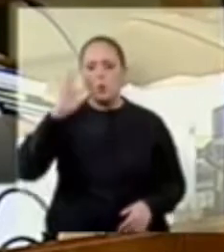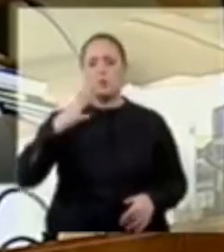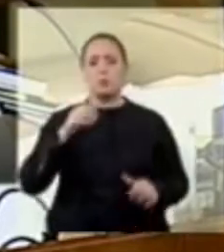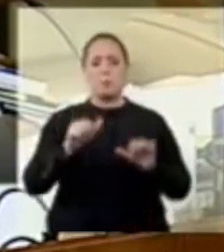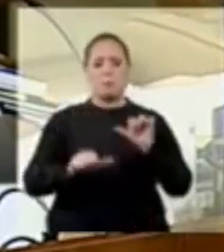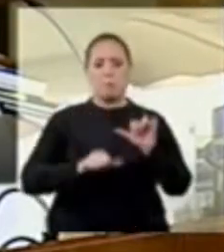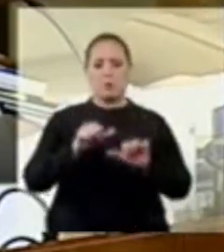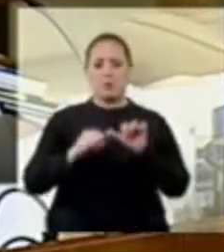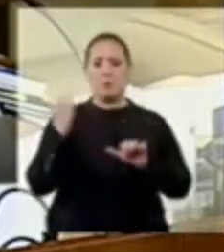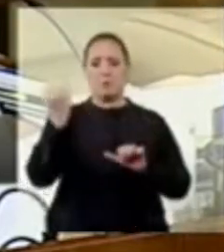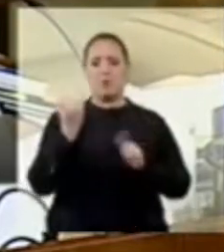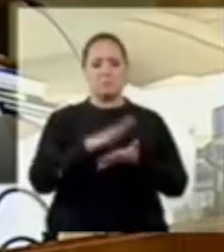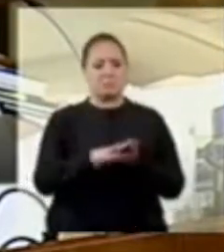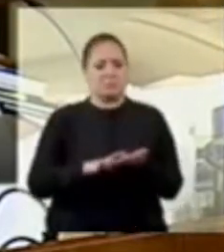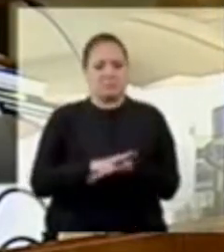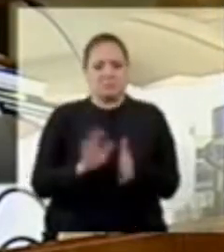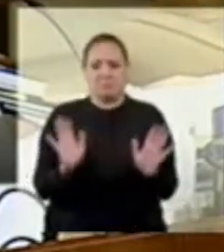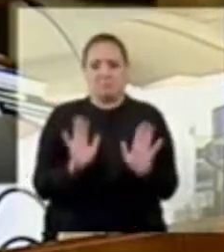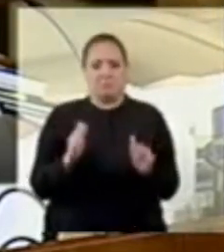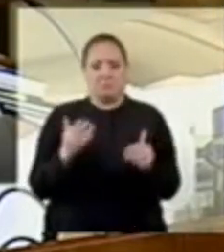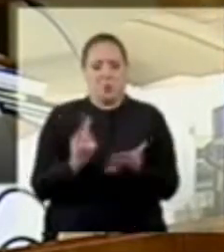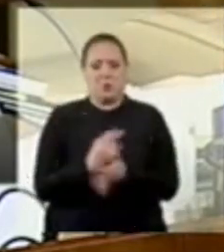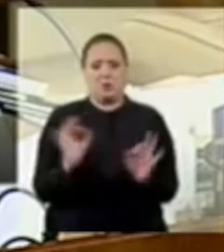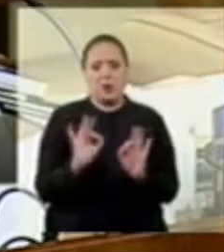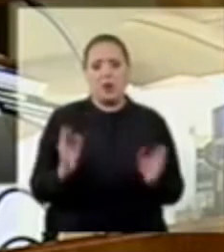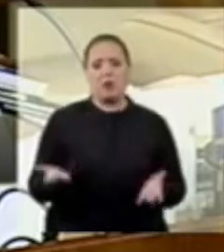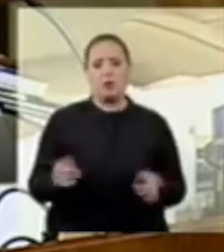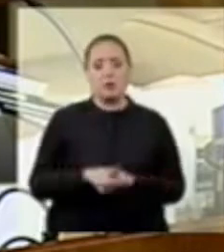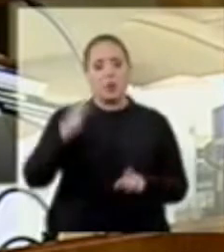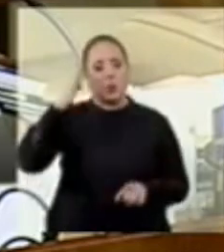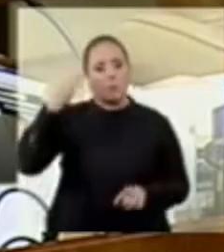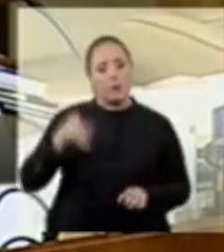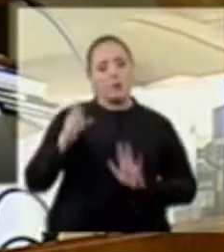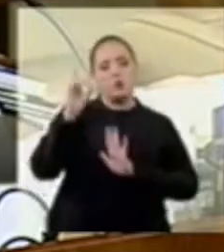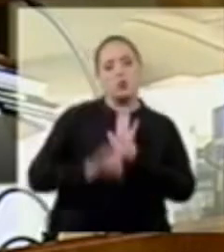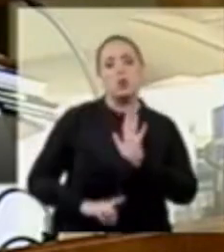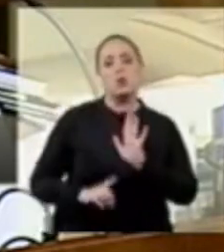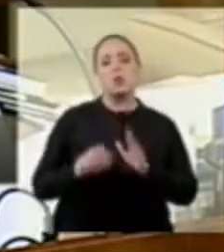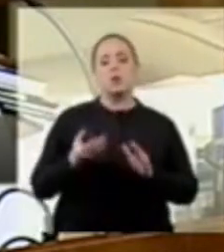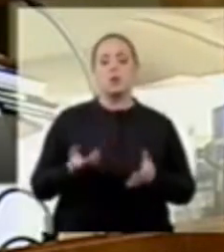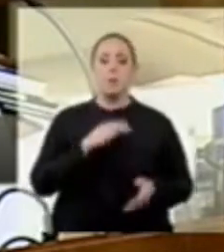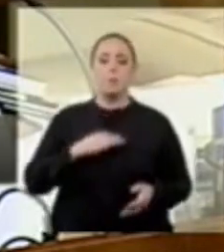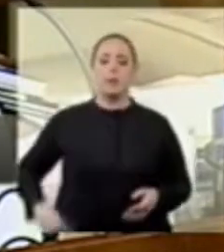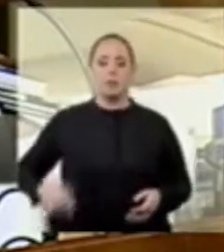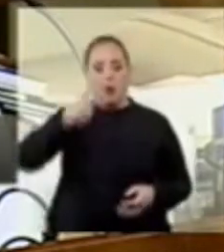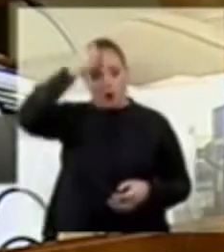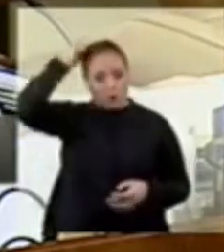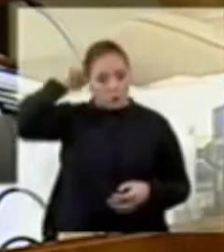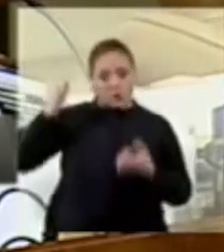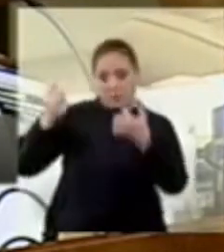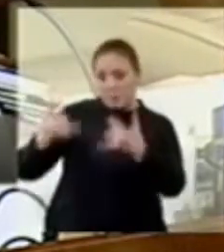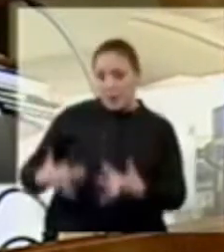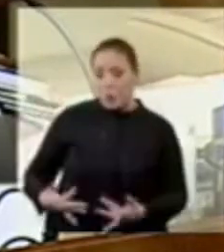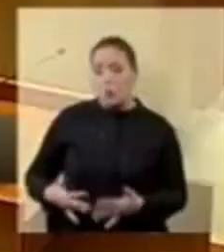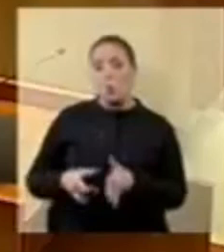relevante na realidade fática nem na compreensão do direito e como o ministro alexandre de moraes acaba de